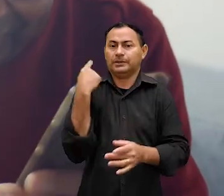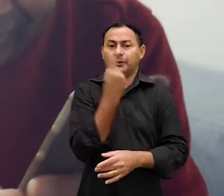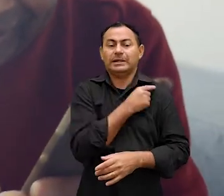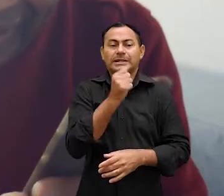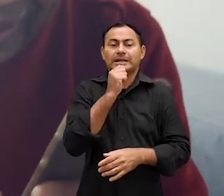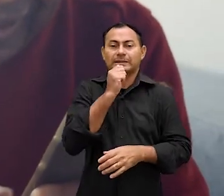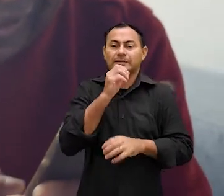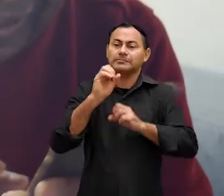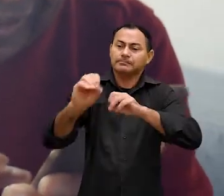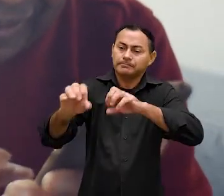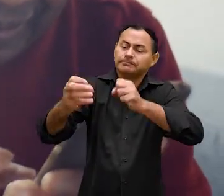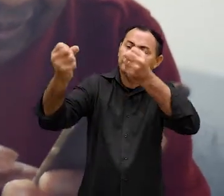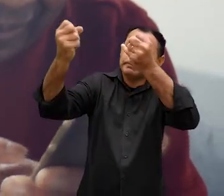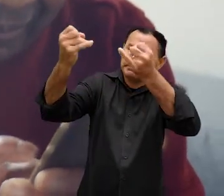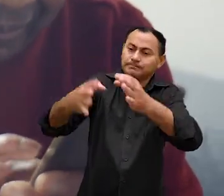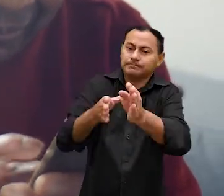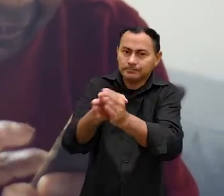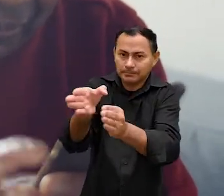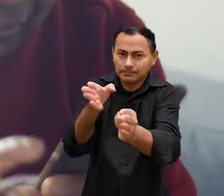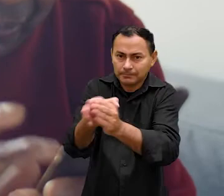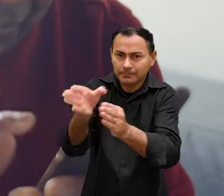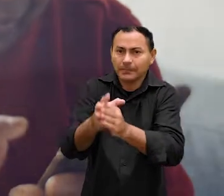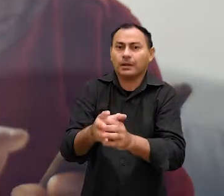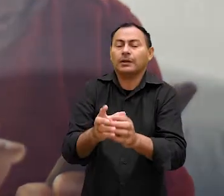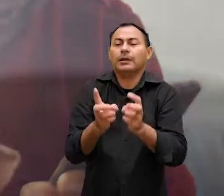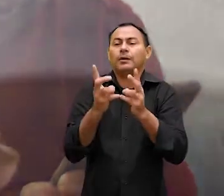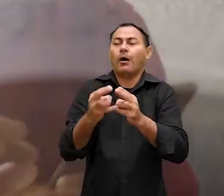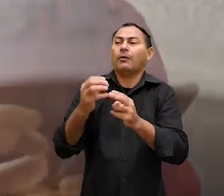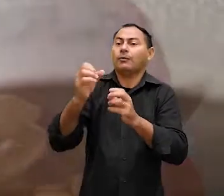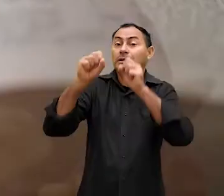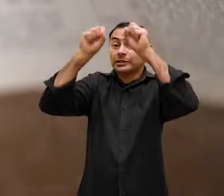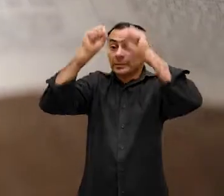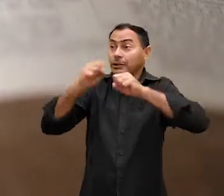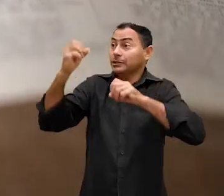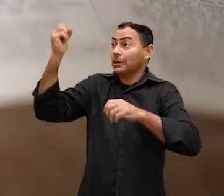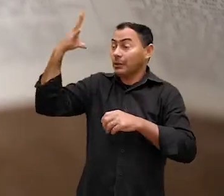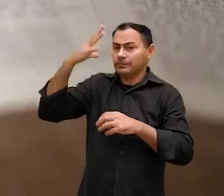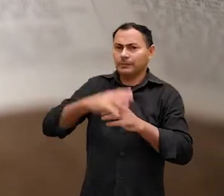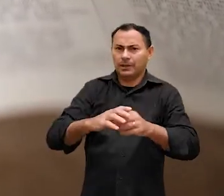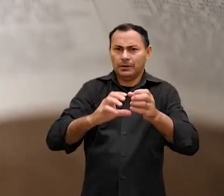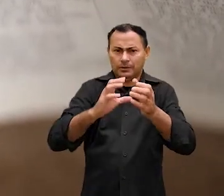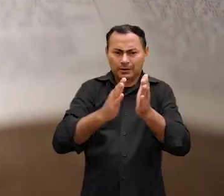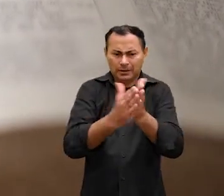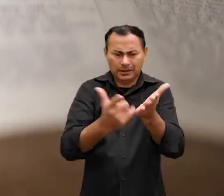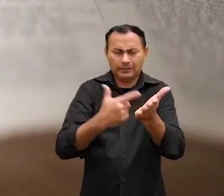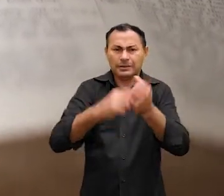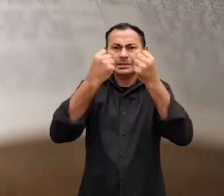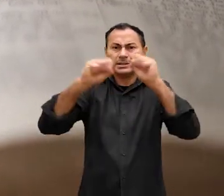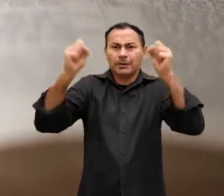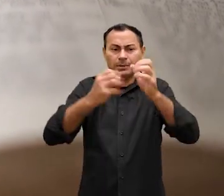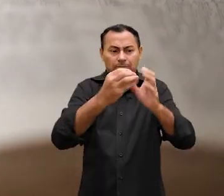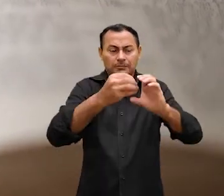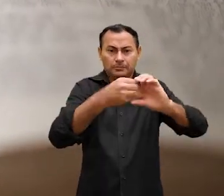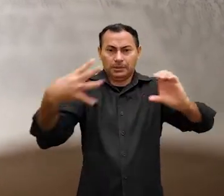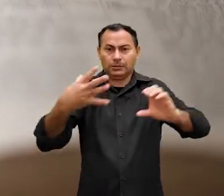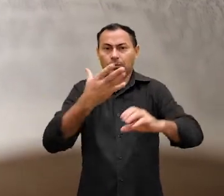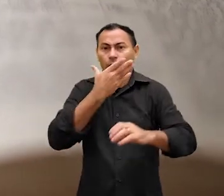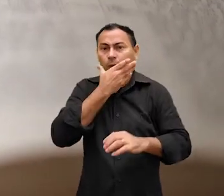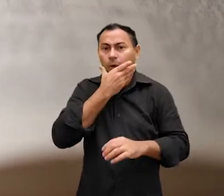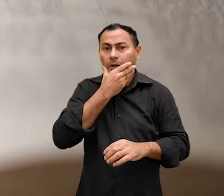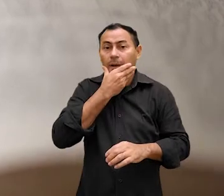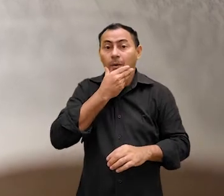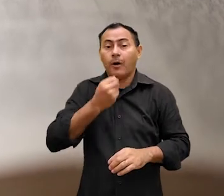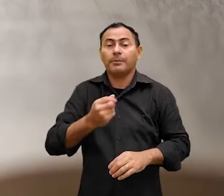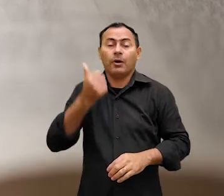ainda ministramos para eles e os orientamos como faróis. Vimos no livro de Salmos que uma das características do homem abençoado é